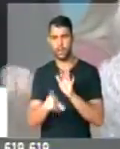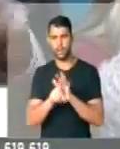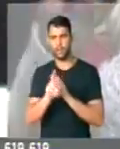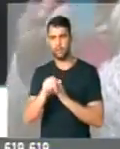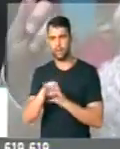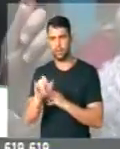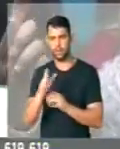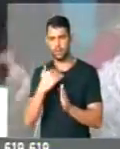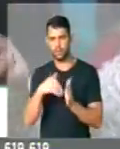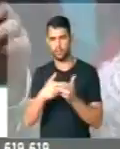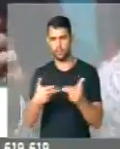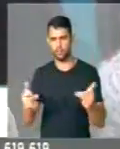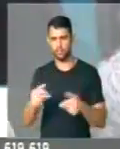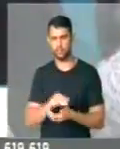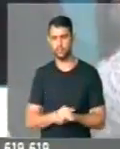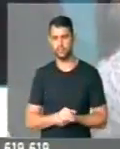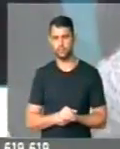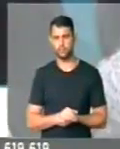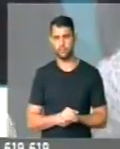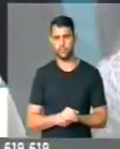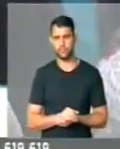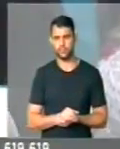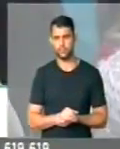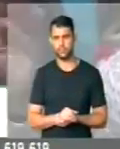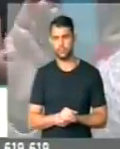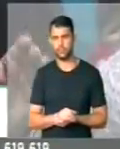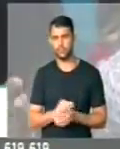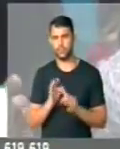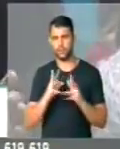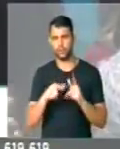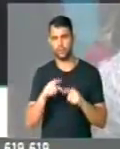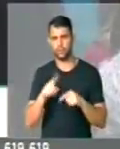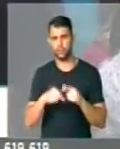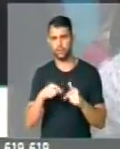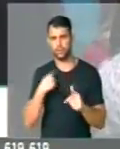Rouanet e Chico, para encerrar. Todas as ações públicas. Nosso voto é não.